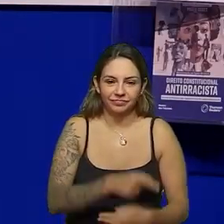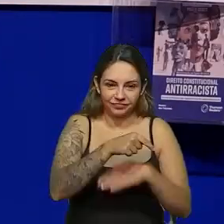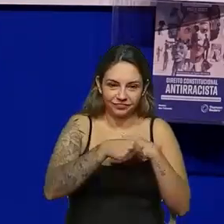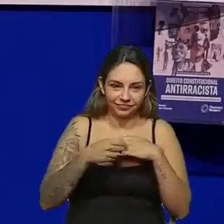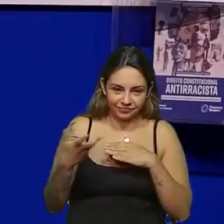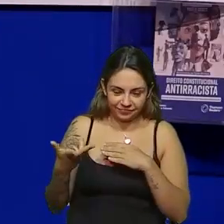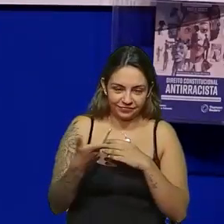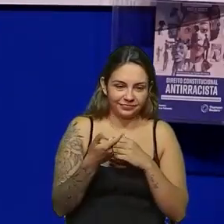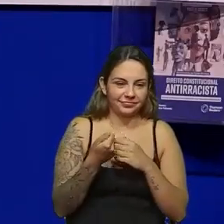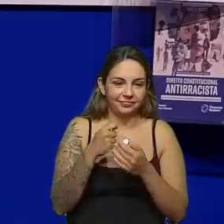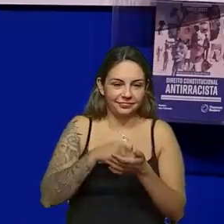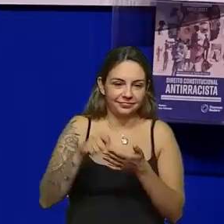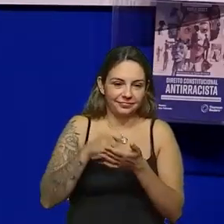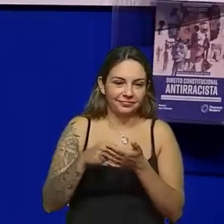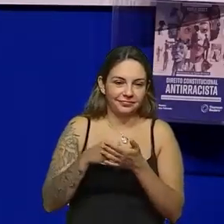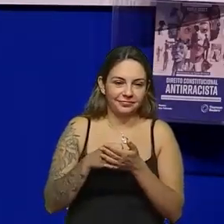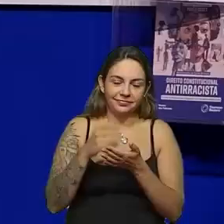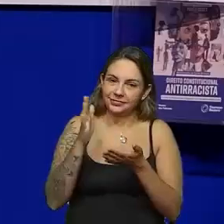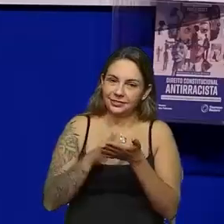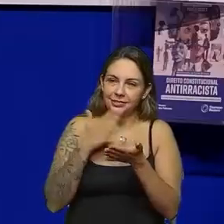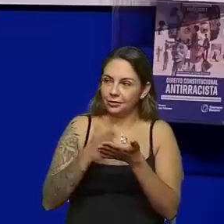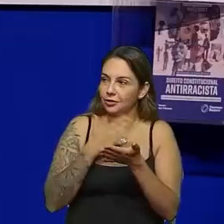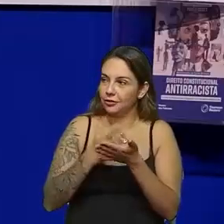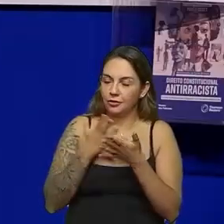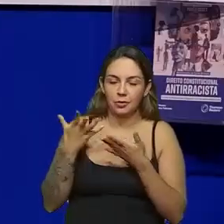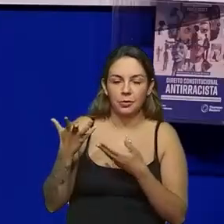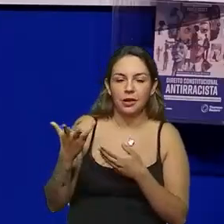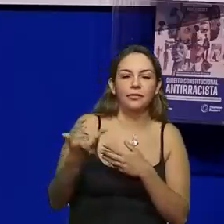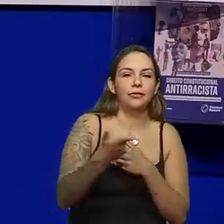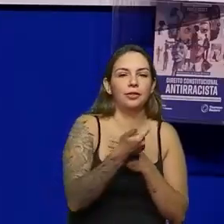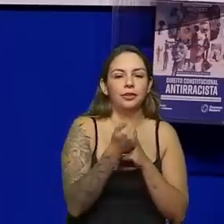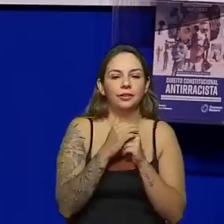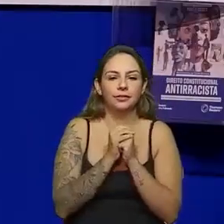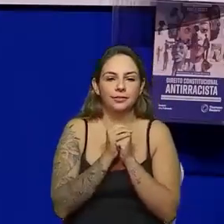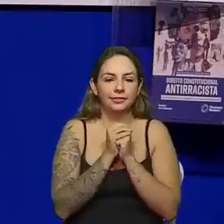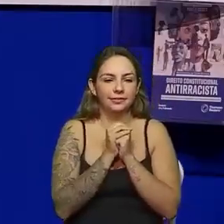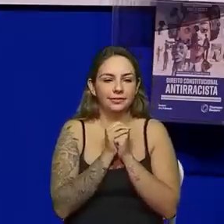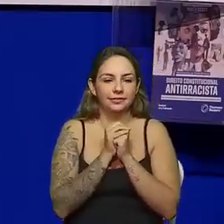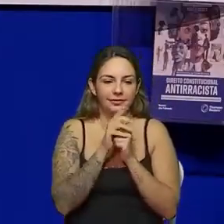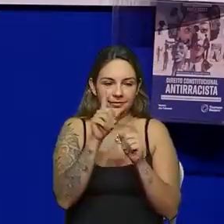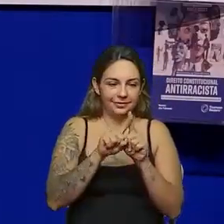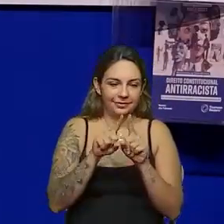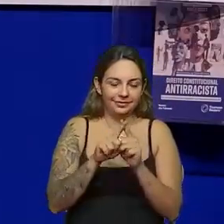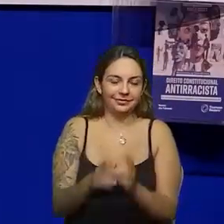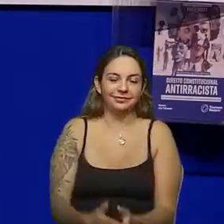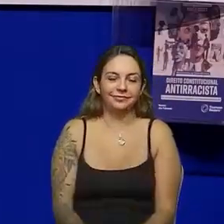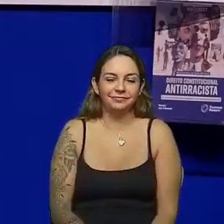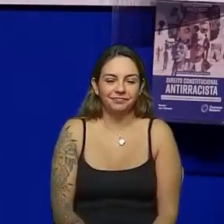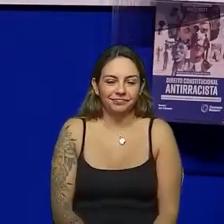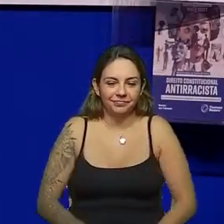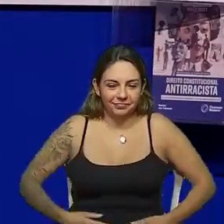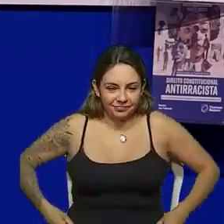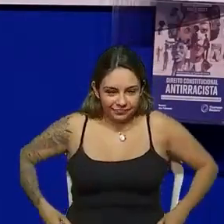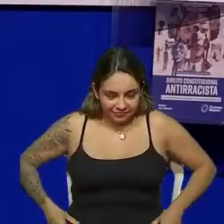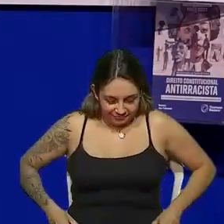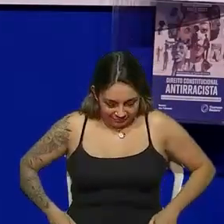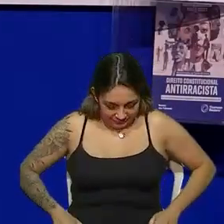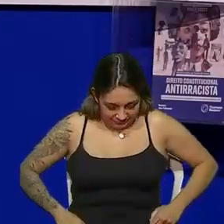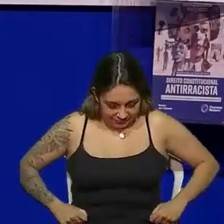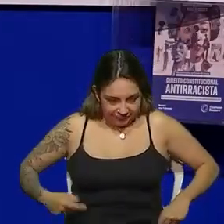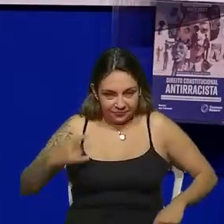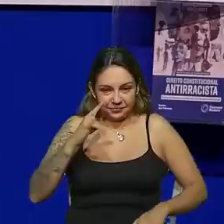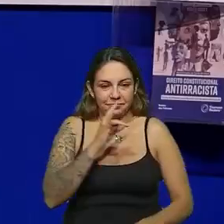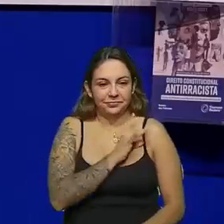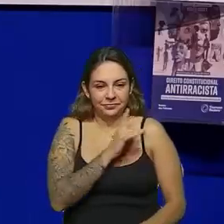autor fantástico, que escreve livros maravilhosos, você também, querida. Obrigada. E que não tem